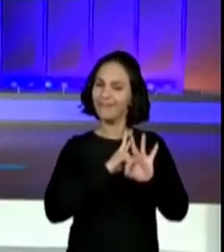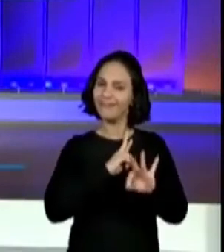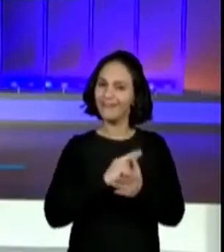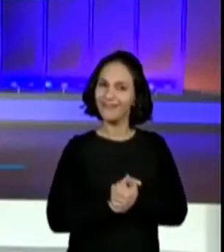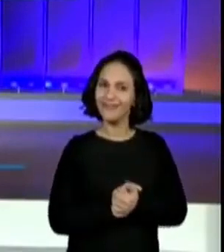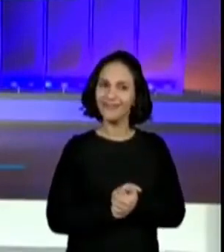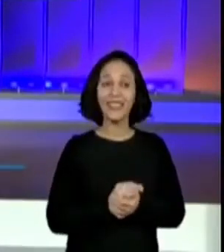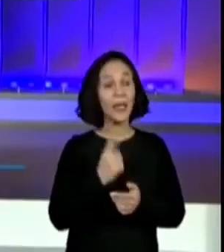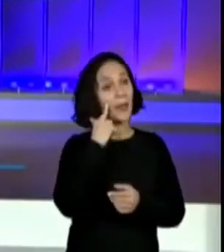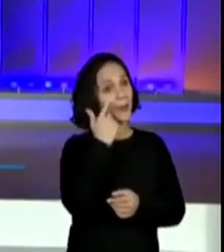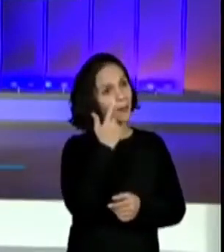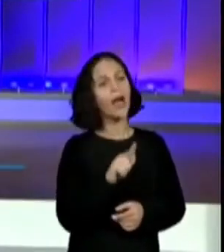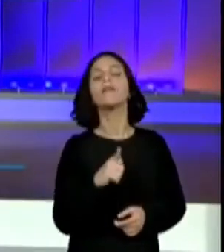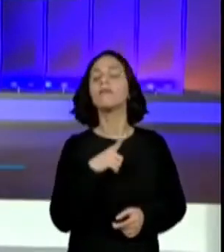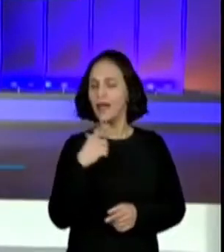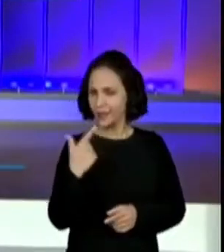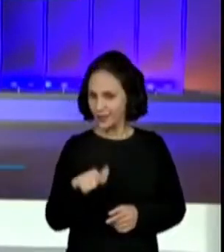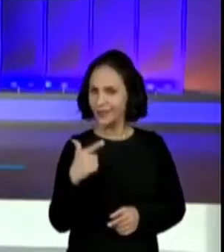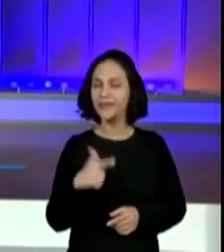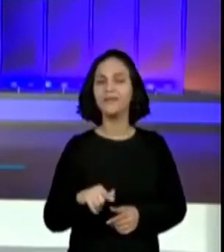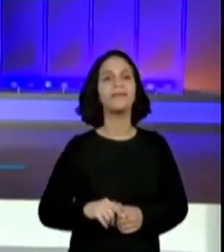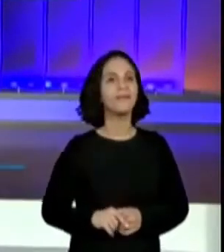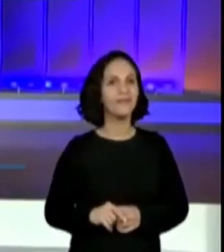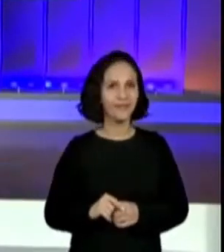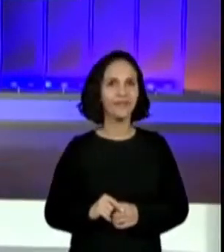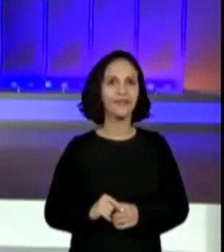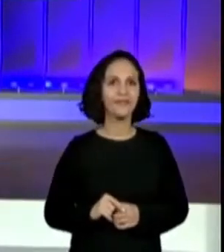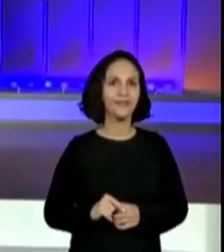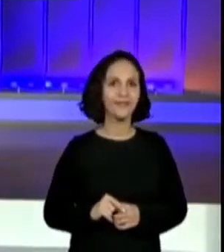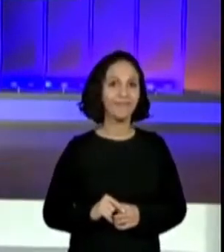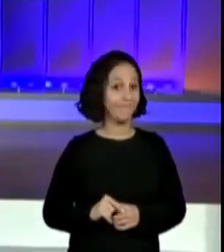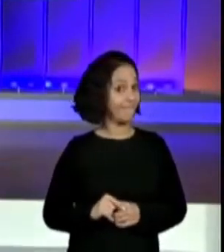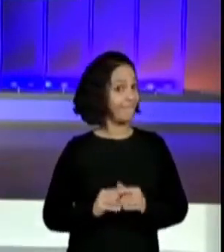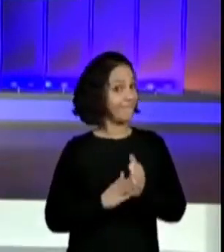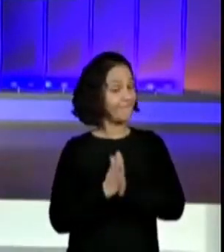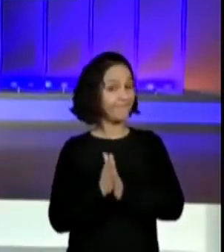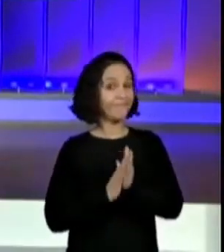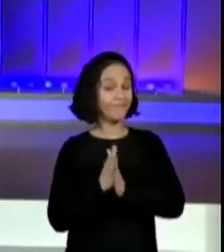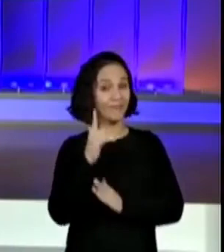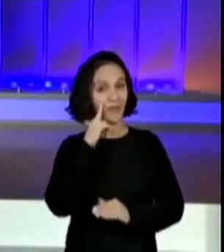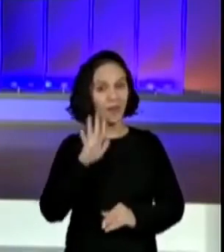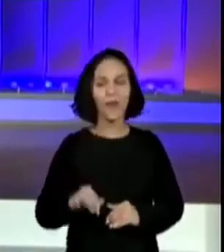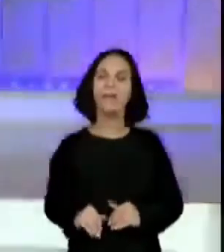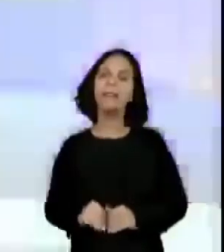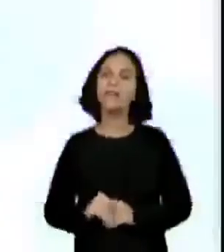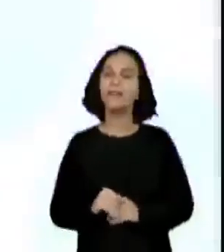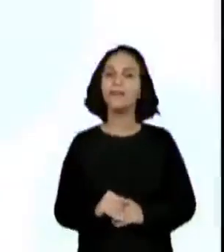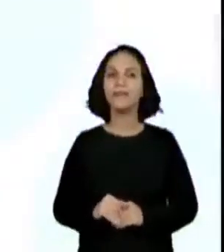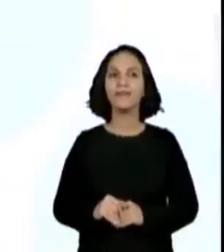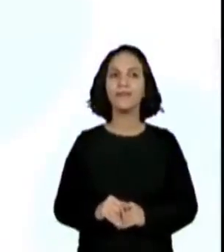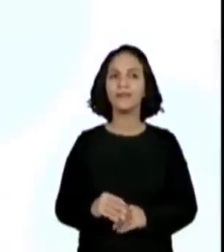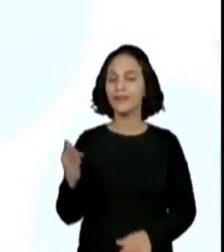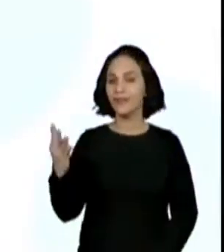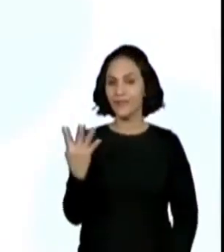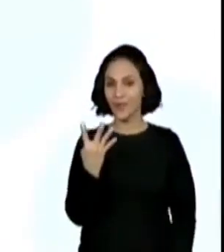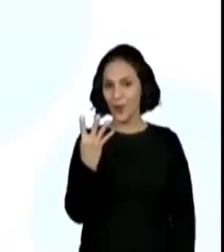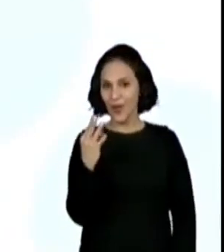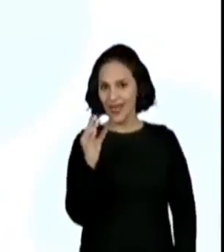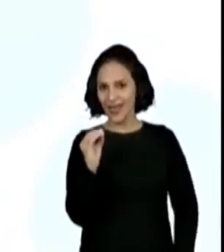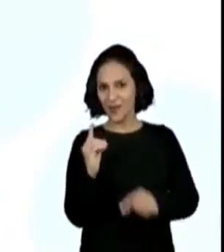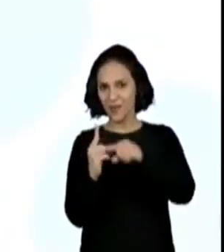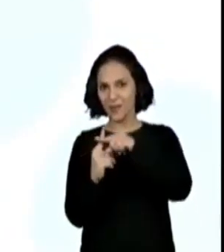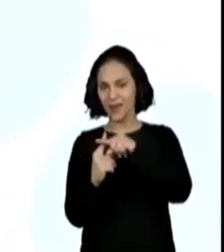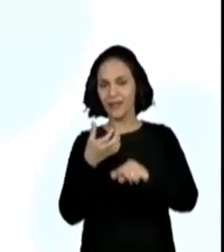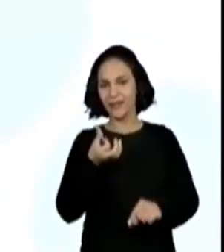lá vamos pra próxima tem mais tem mais Hum E agora 40 +